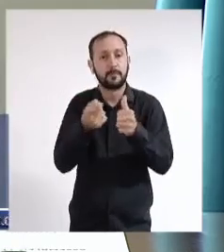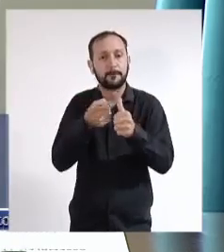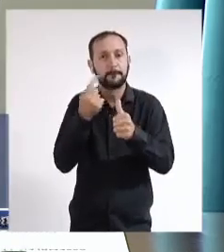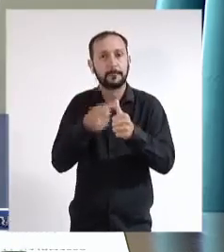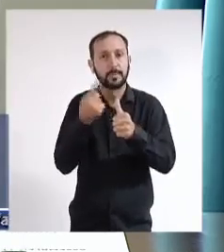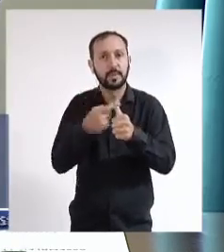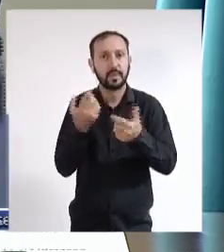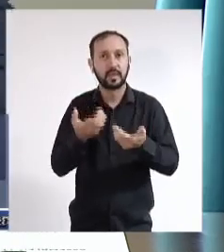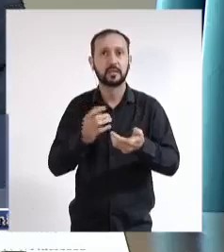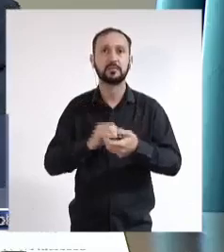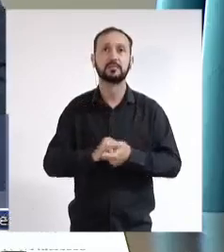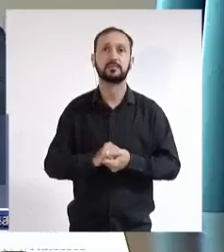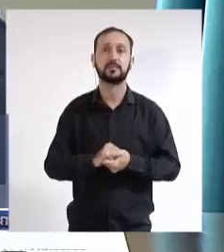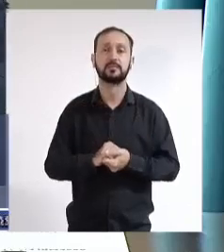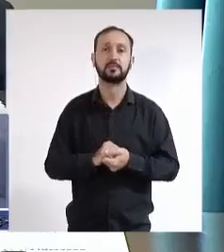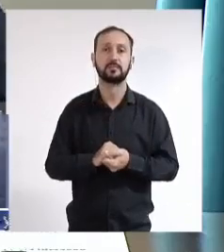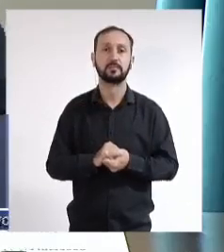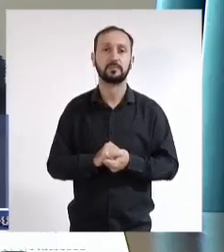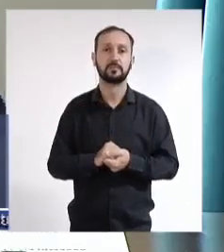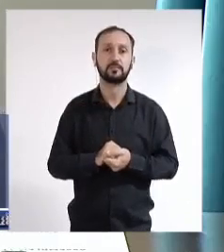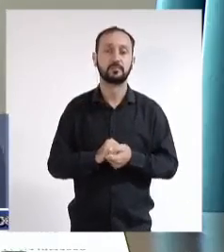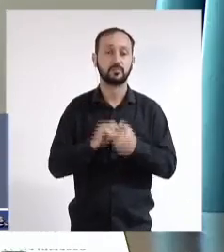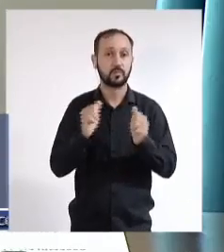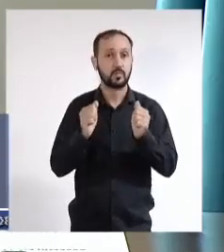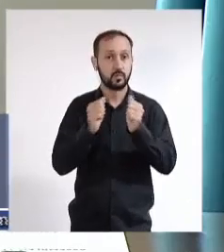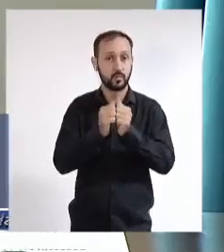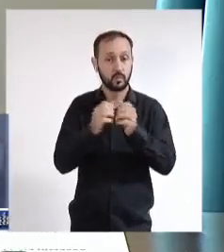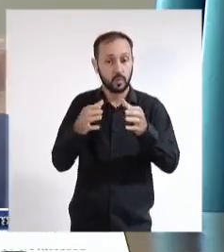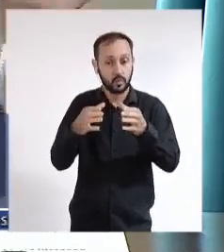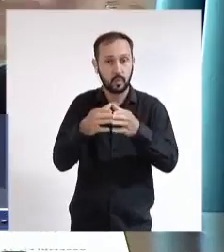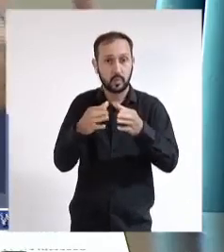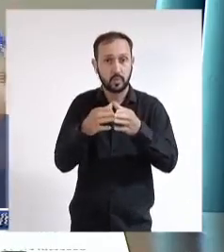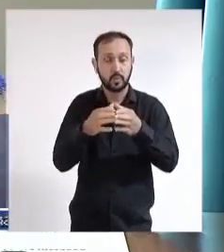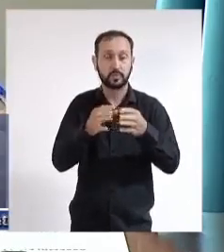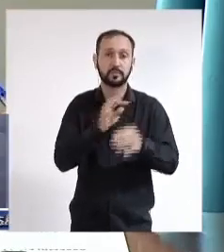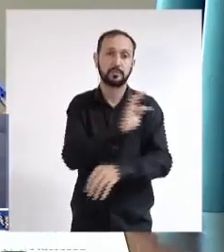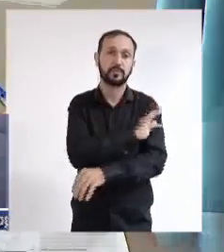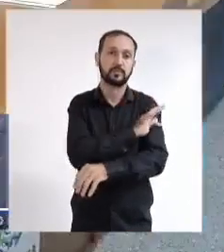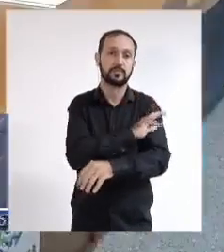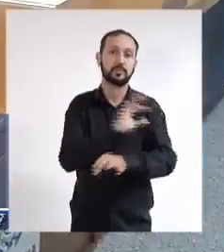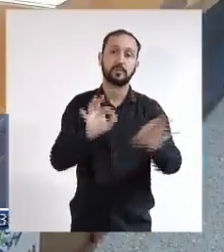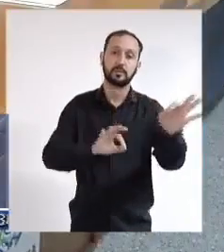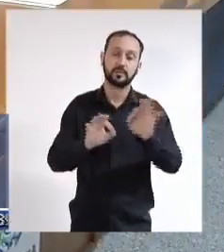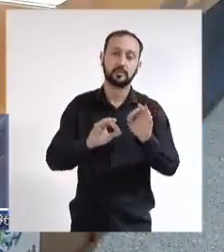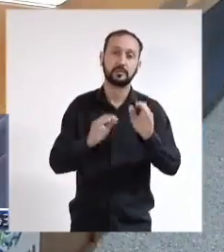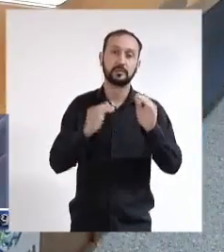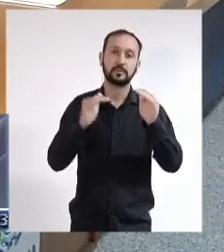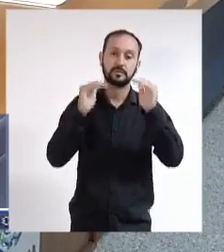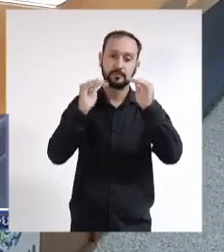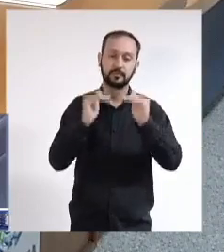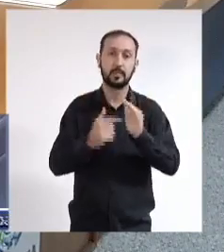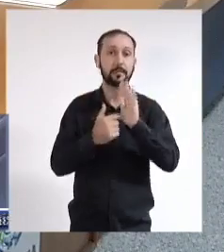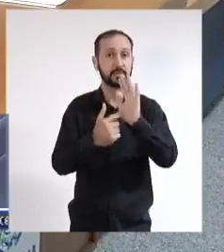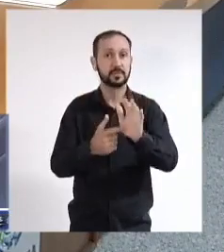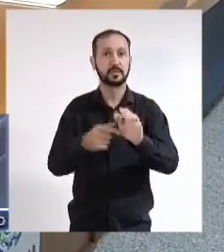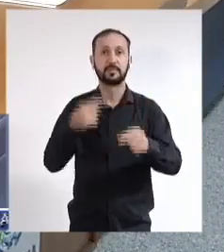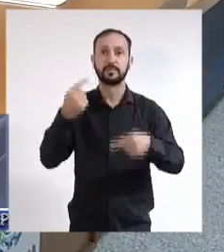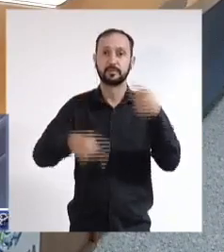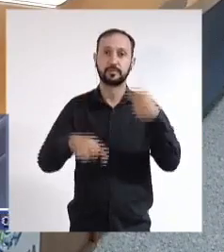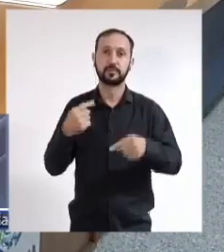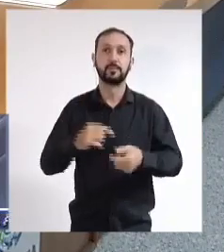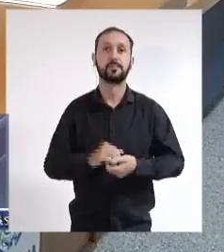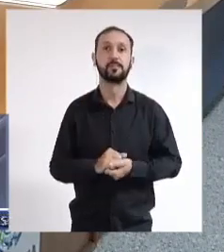né junto com a equipe técnica e aí fazer uma apresentação aqui para discussão